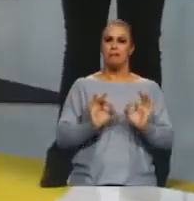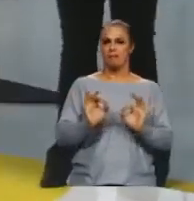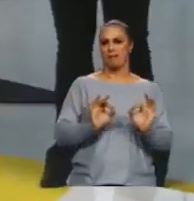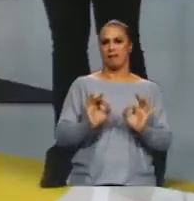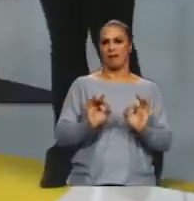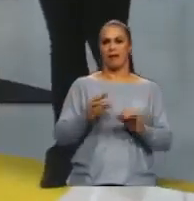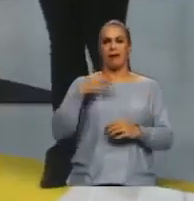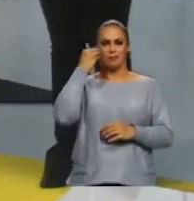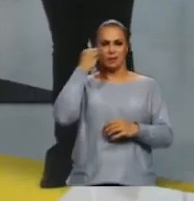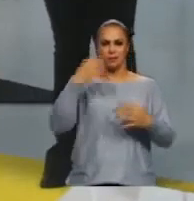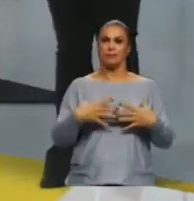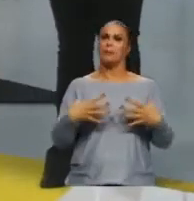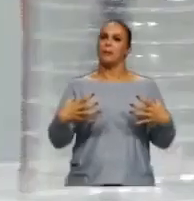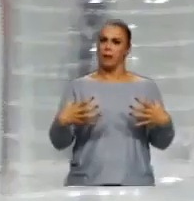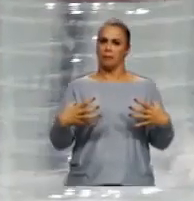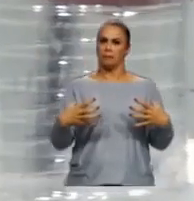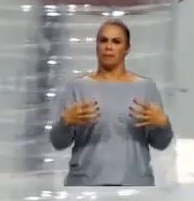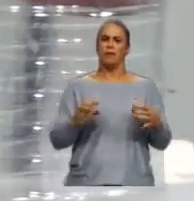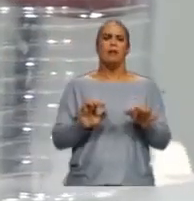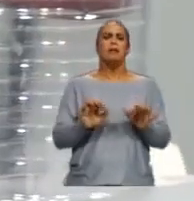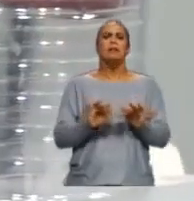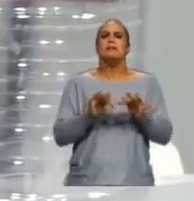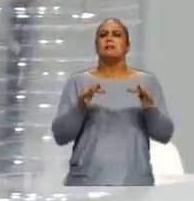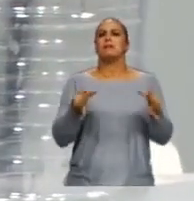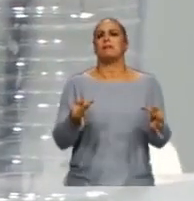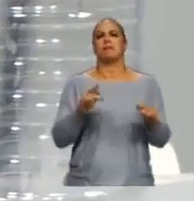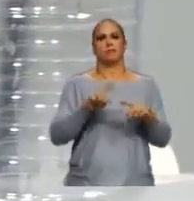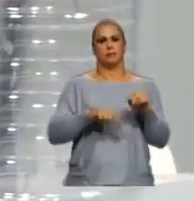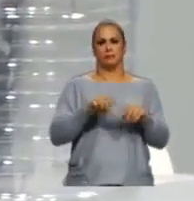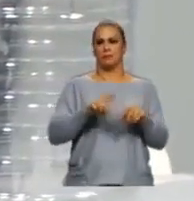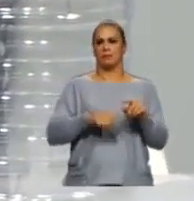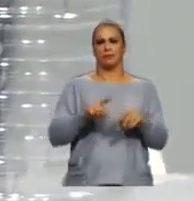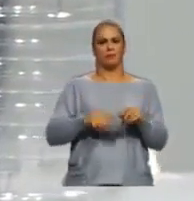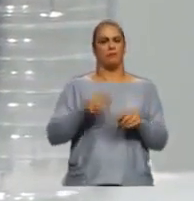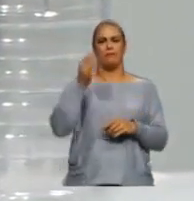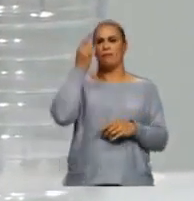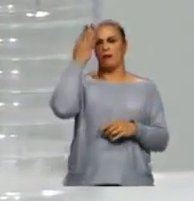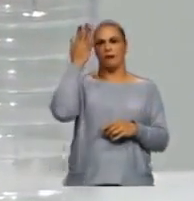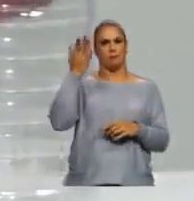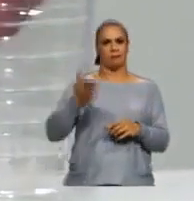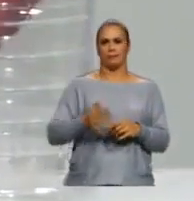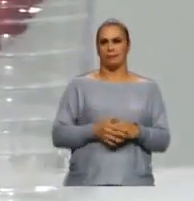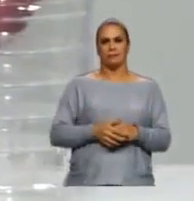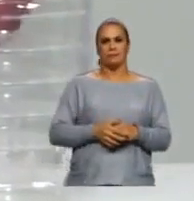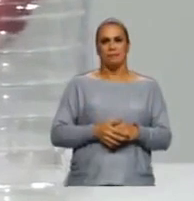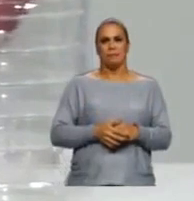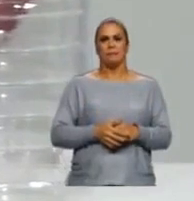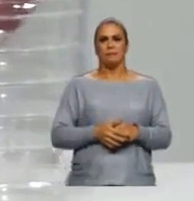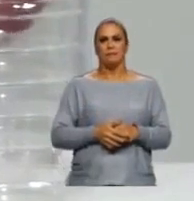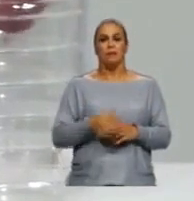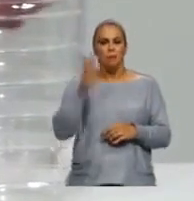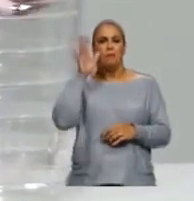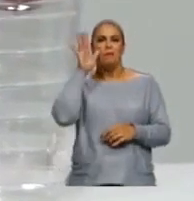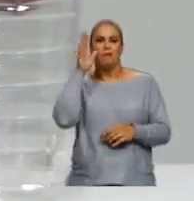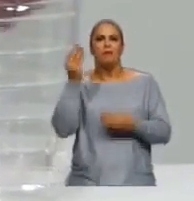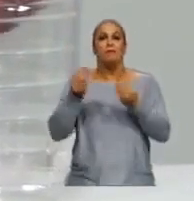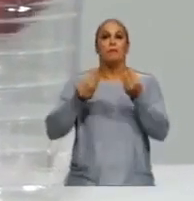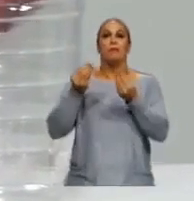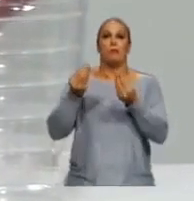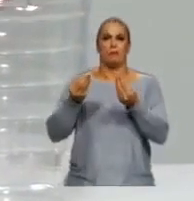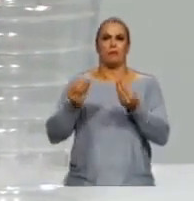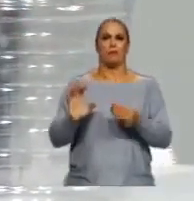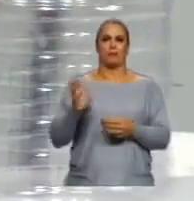pode fazer aí na sua casa, são materiais simples que você acha aí com uma certa facilidade. E vamos ver como é que vai funcionar o